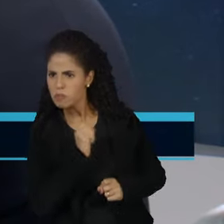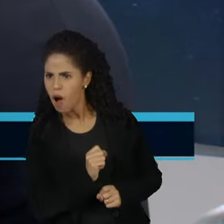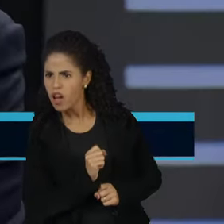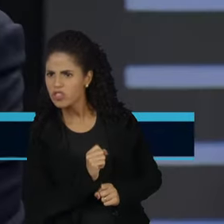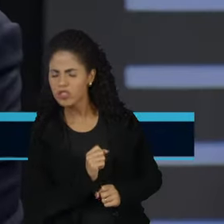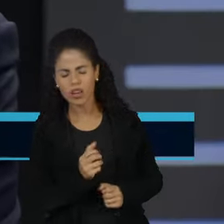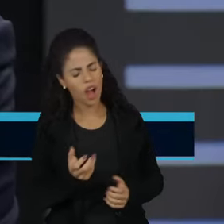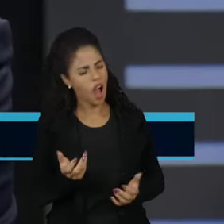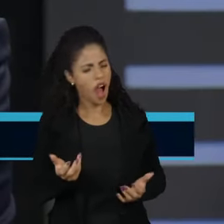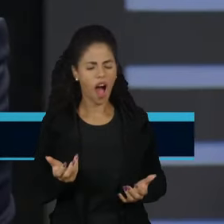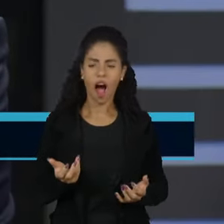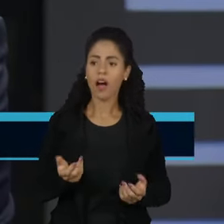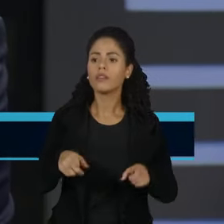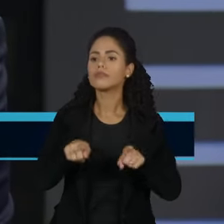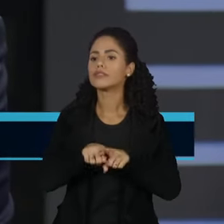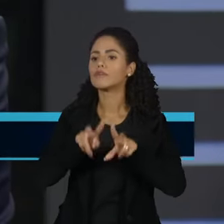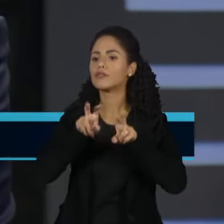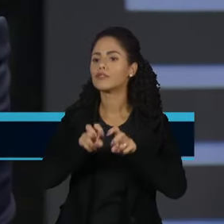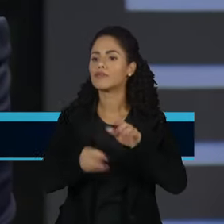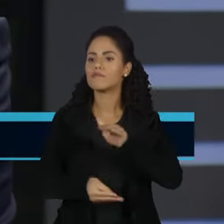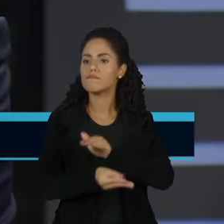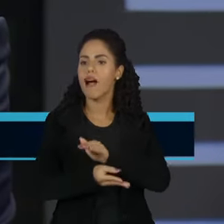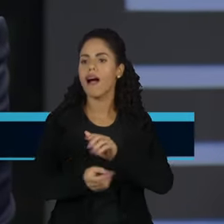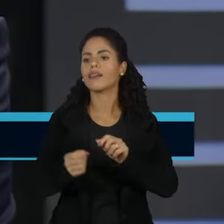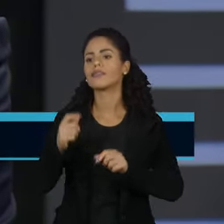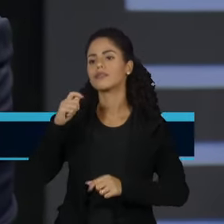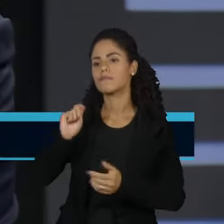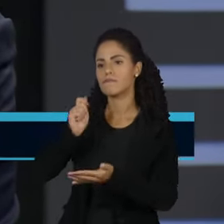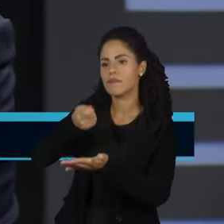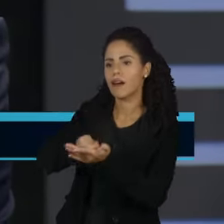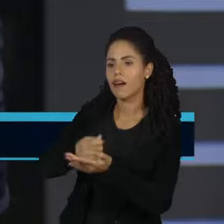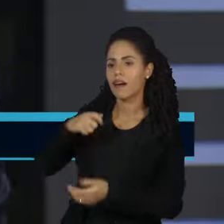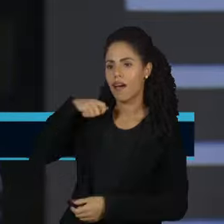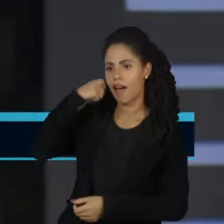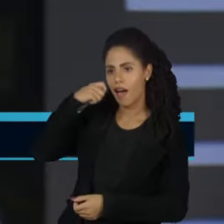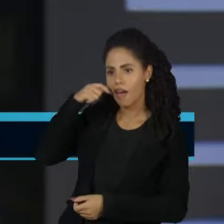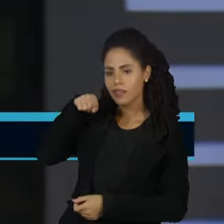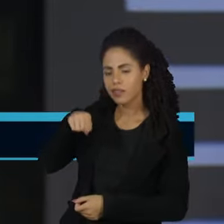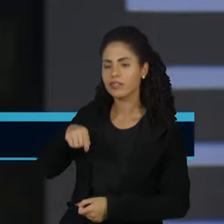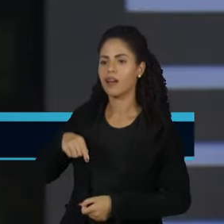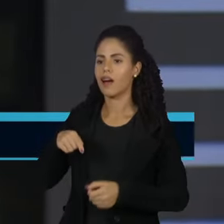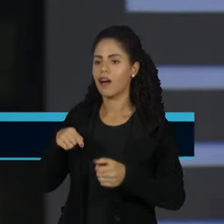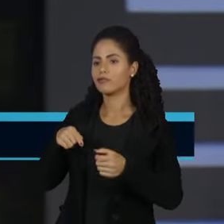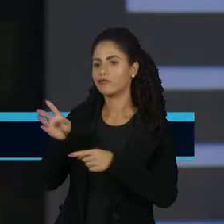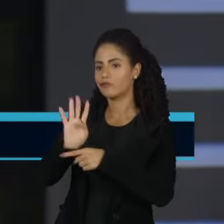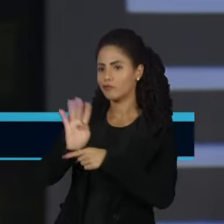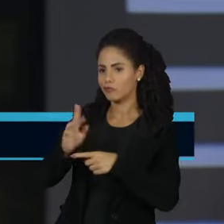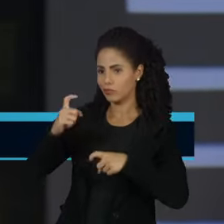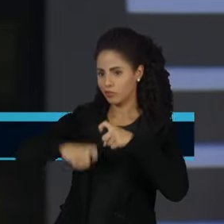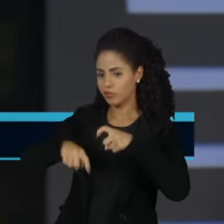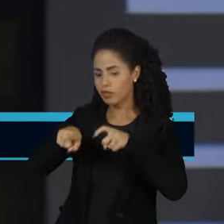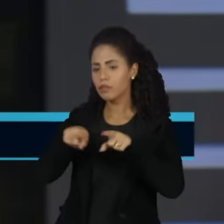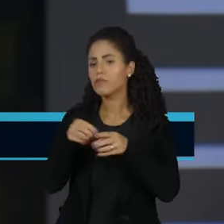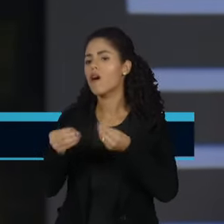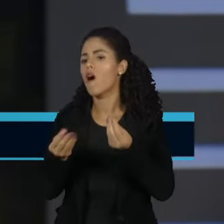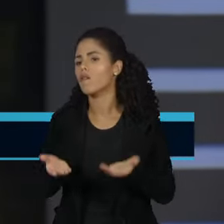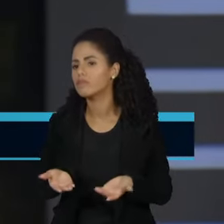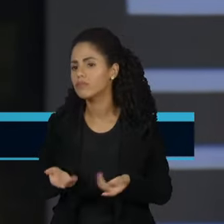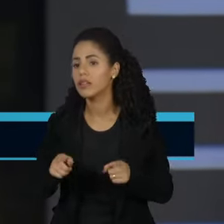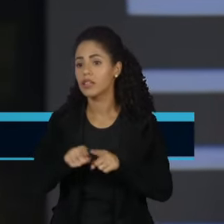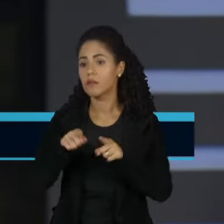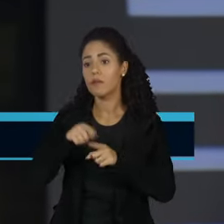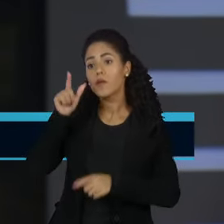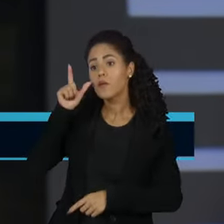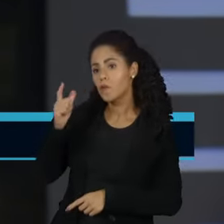pornografia, não tentou fazer sublevação ou sedição no Capitólio. Então, é por isso, é efetivamente isso. A filha do juiz pode fazer o que quiser. Até diz que o perfil que